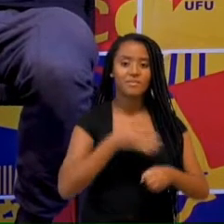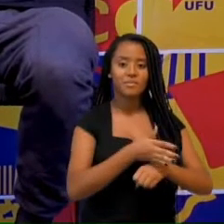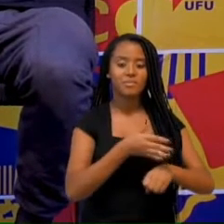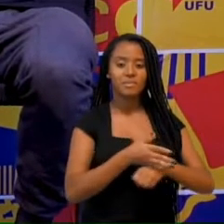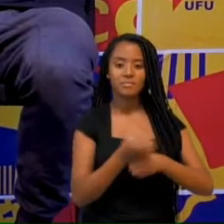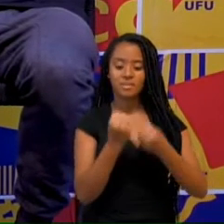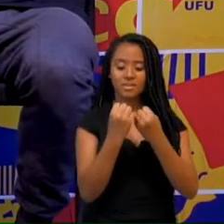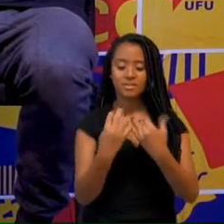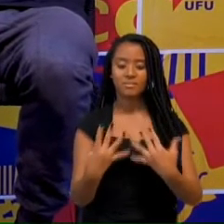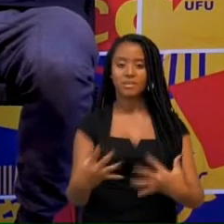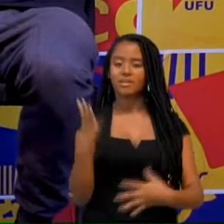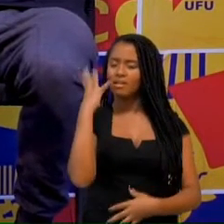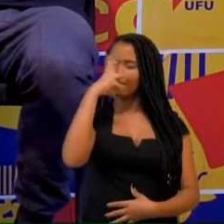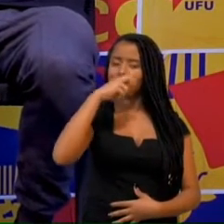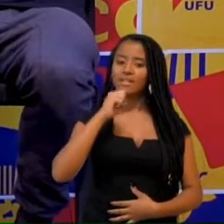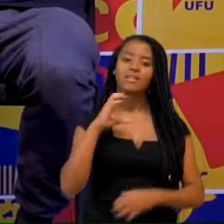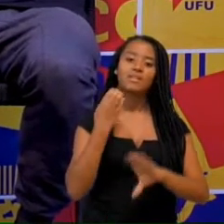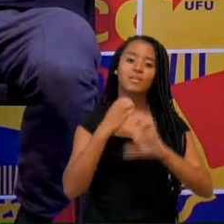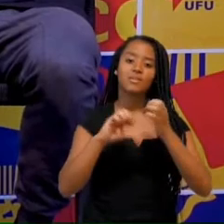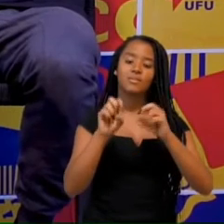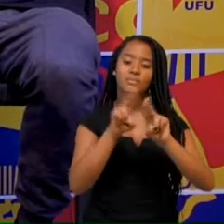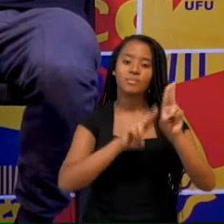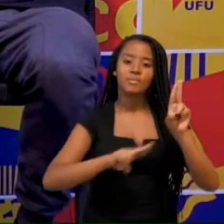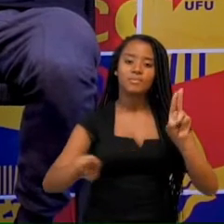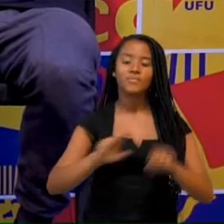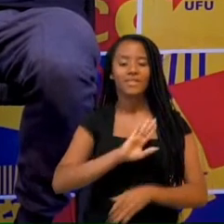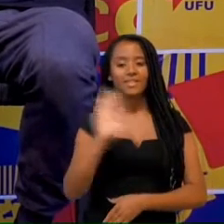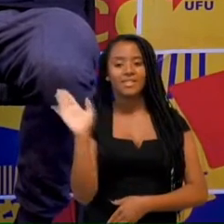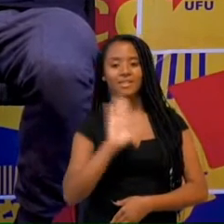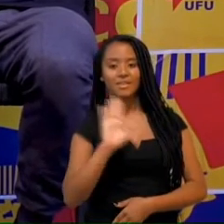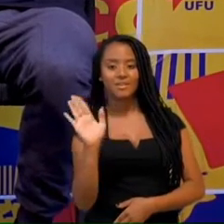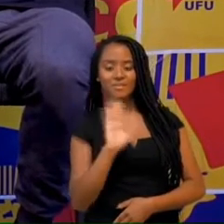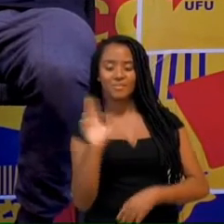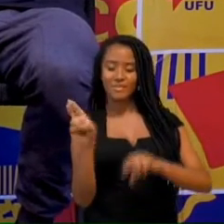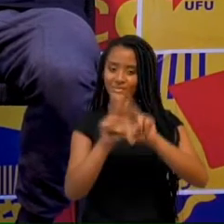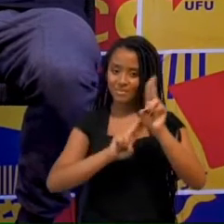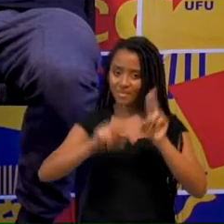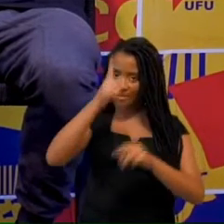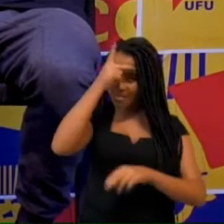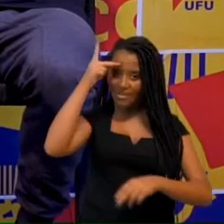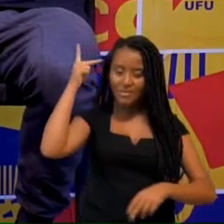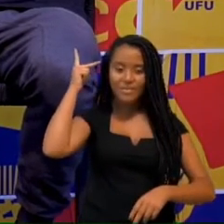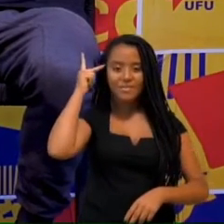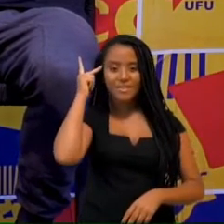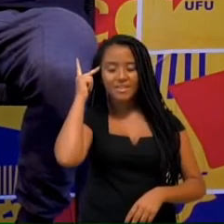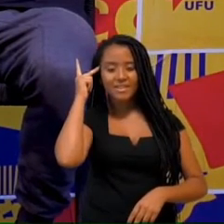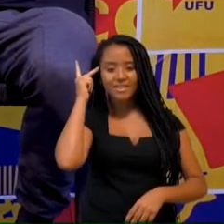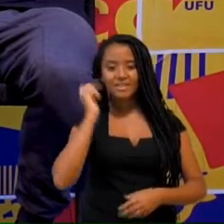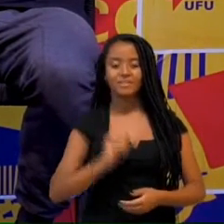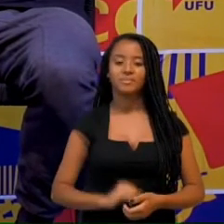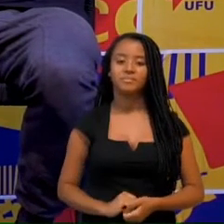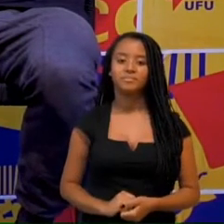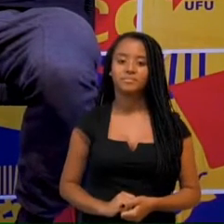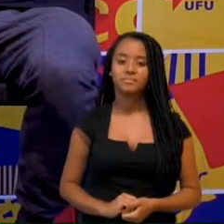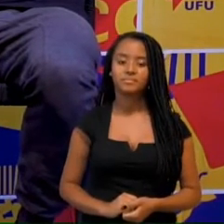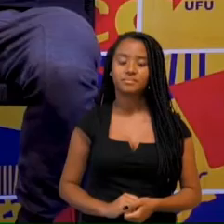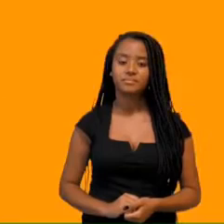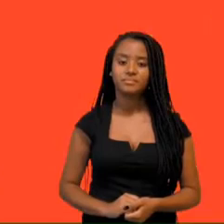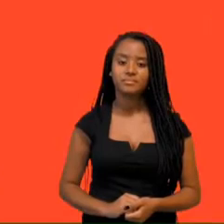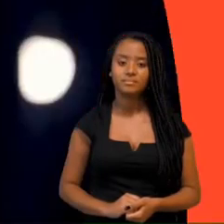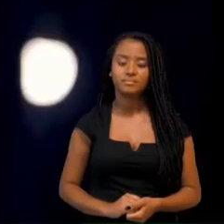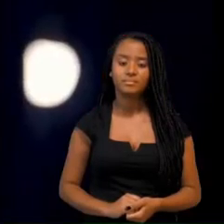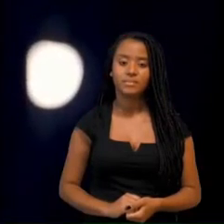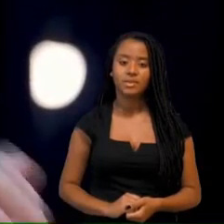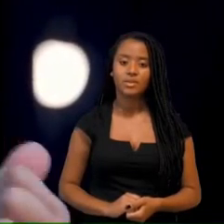dessa plateia Lindíssima que é a do comunica UFO é isso Até a próxima uf lândia e se liga no comunica